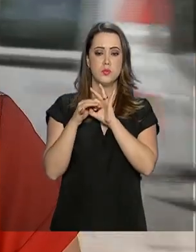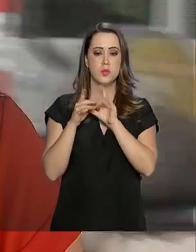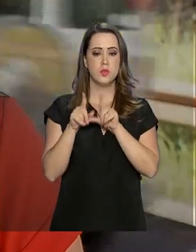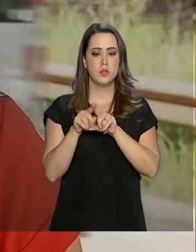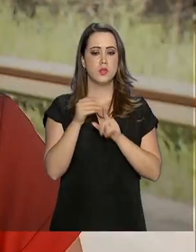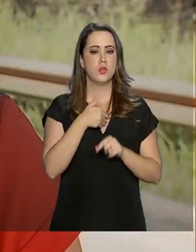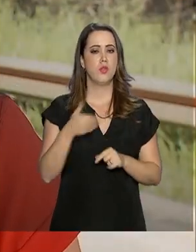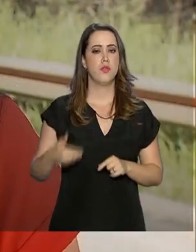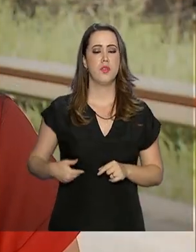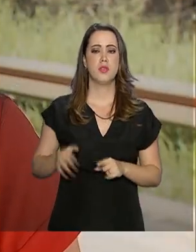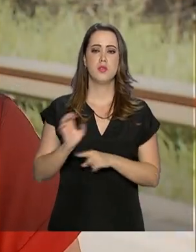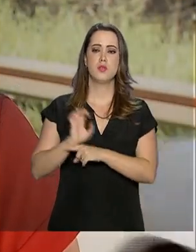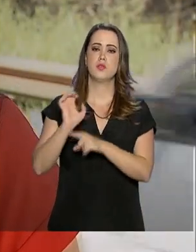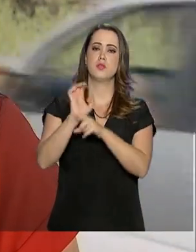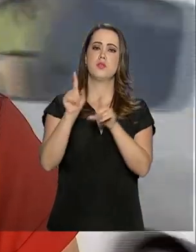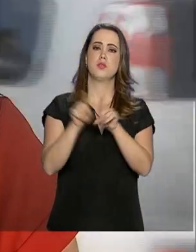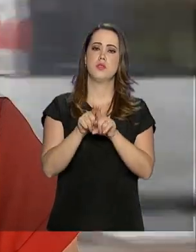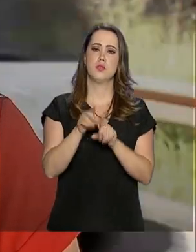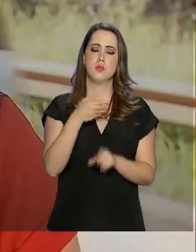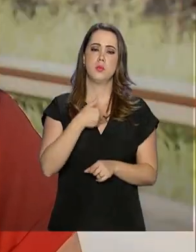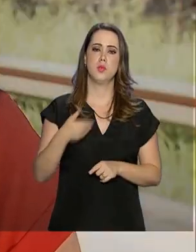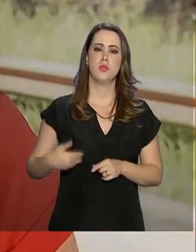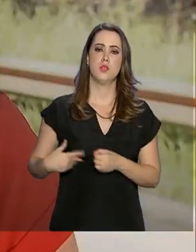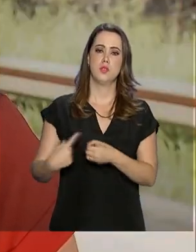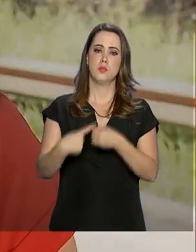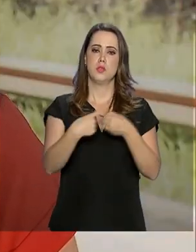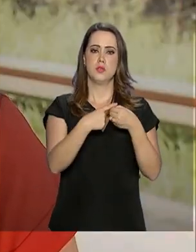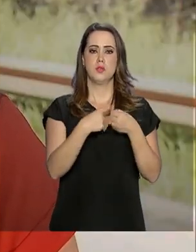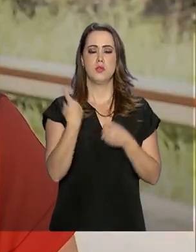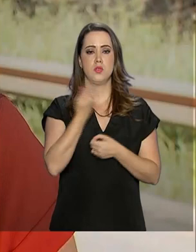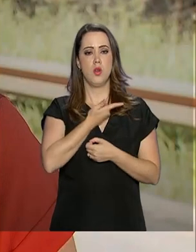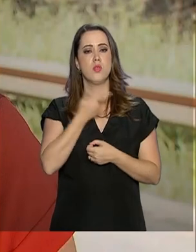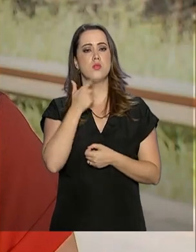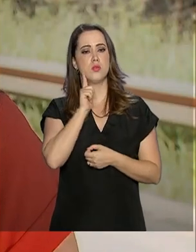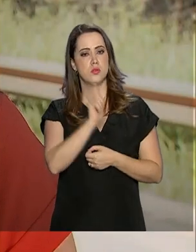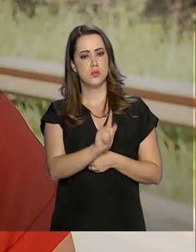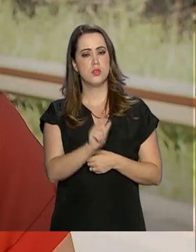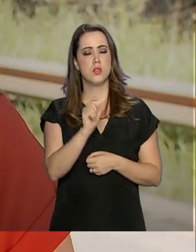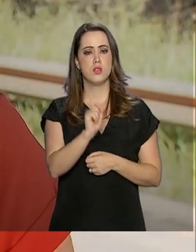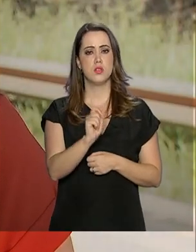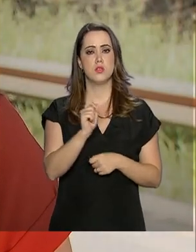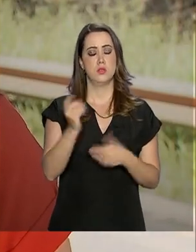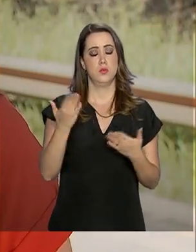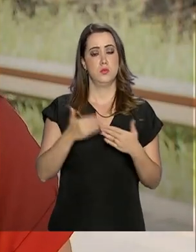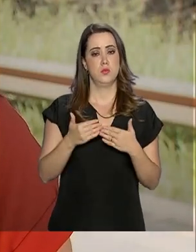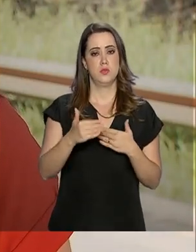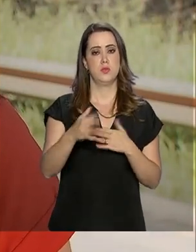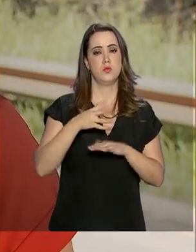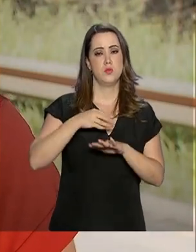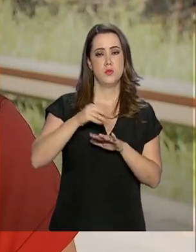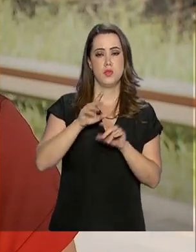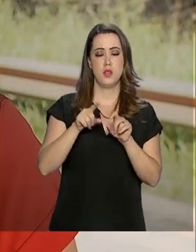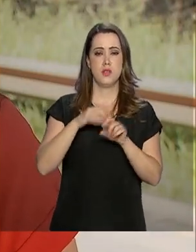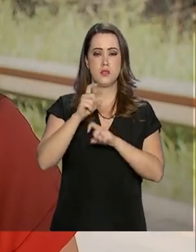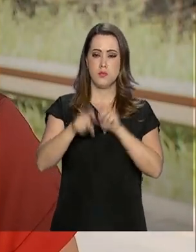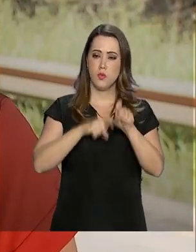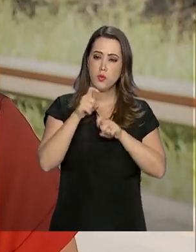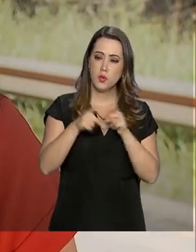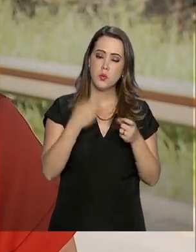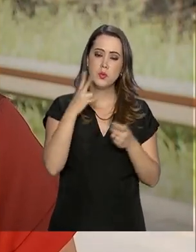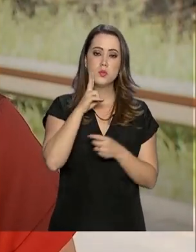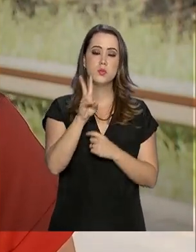com o governo estadual e o governo municipal e nós teremos condições, a partir dessa informatização do sistema,